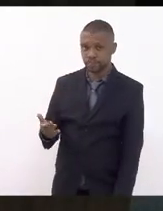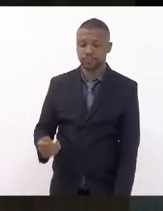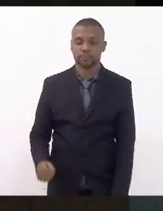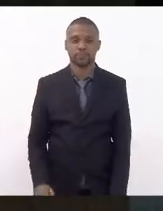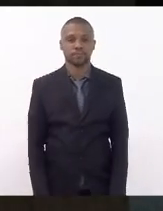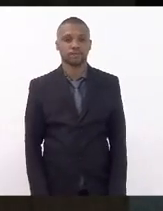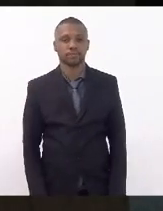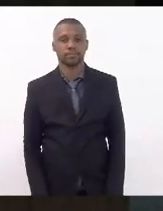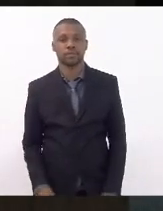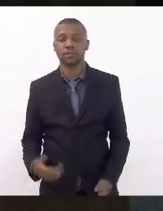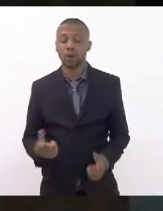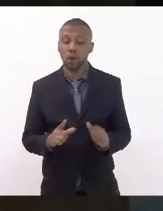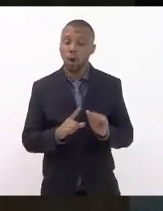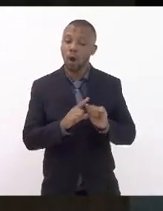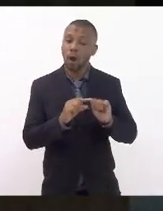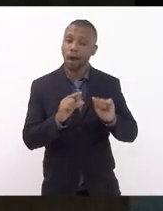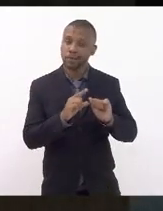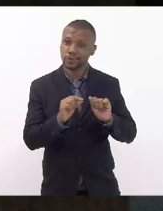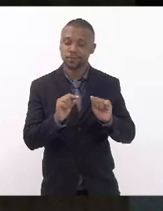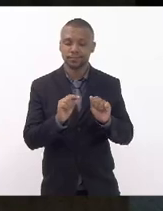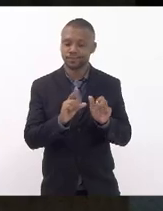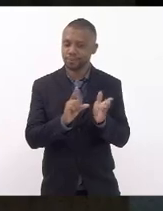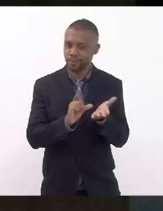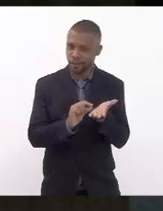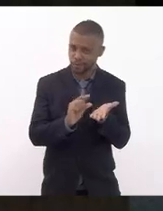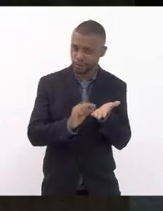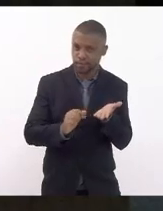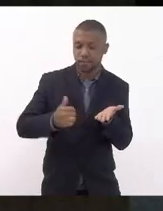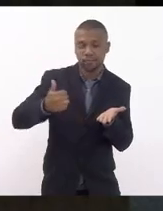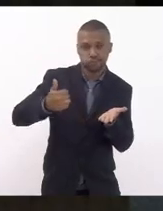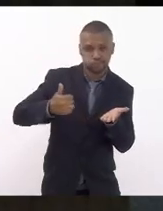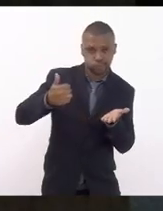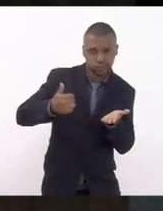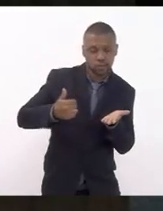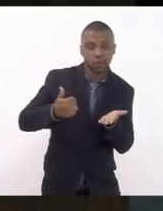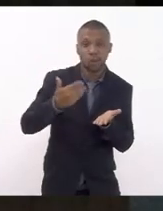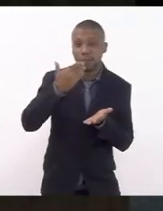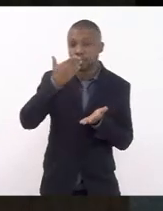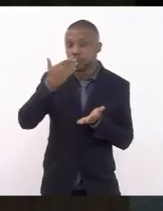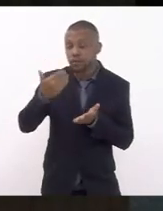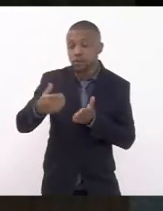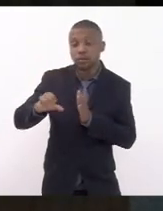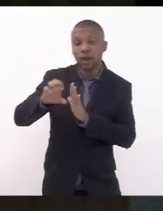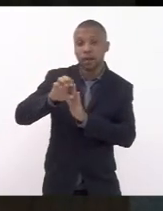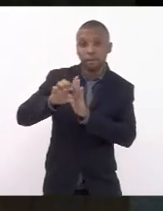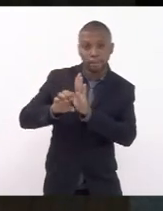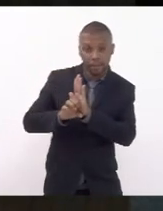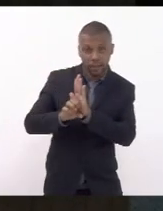E o artigo 1º, com a emenda da CCJ,